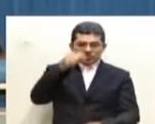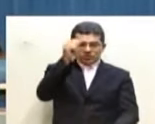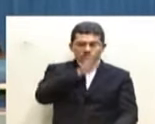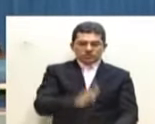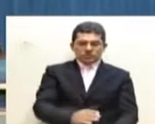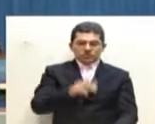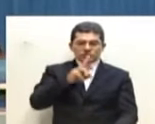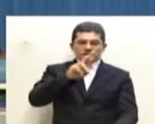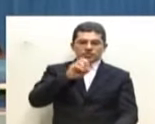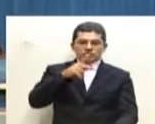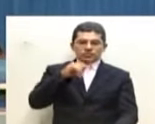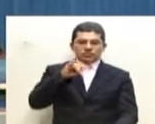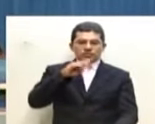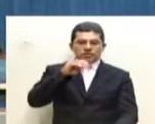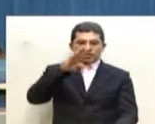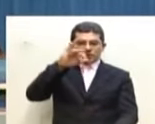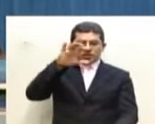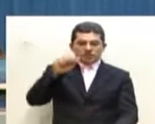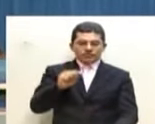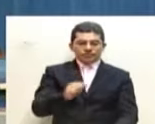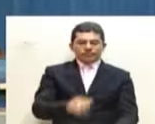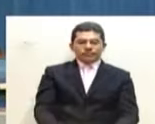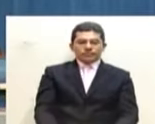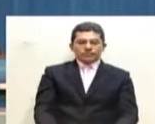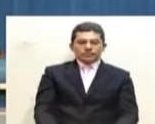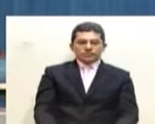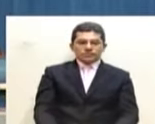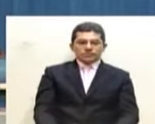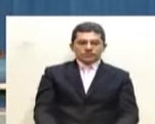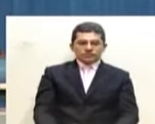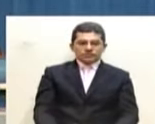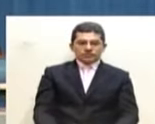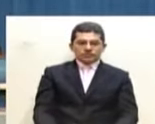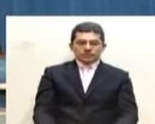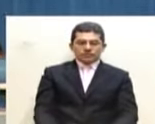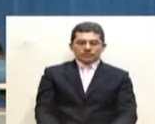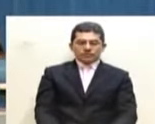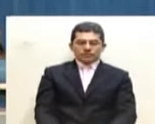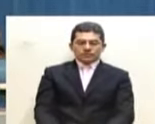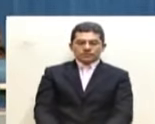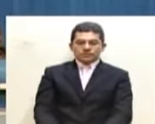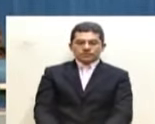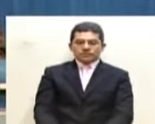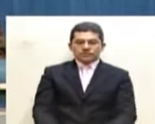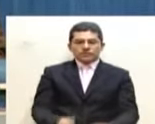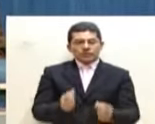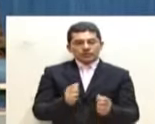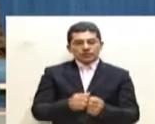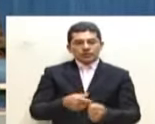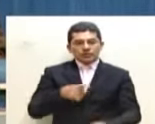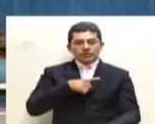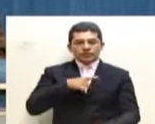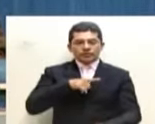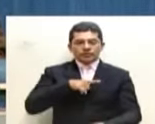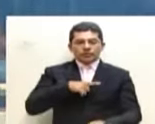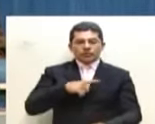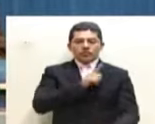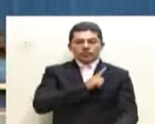Brasil República. E ato contínuo ao governo do Marechal Deodoro, nós tivemos o governo de